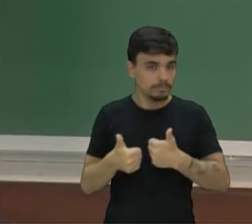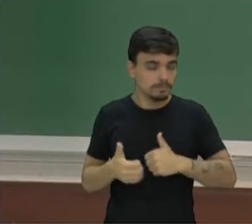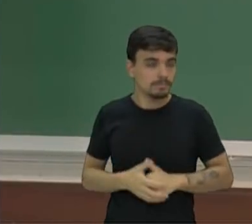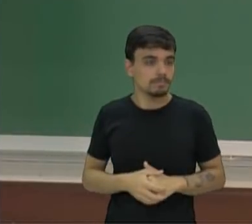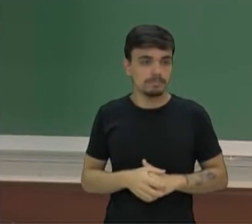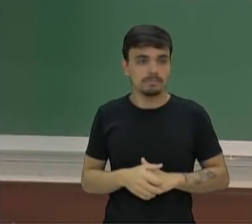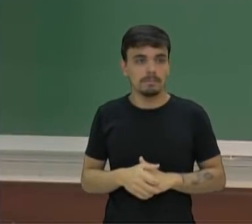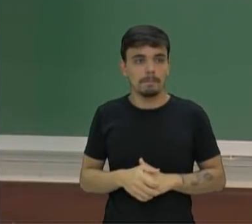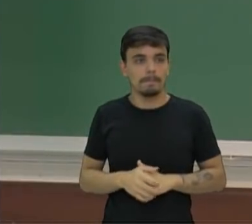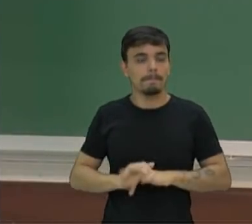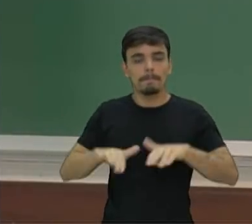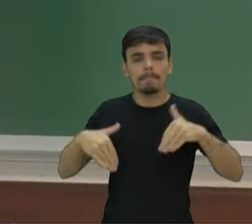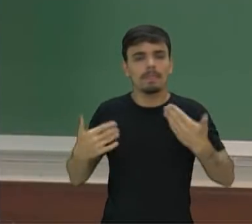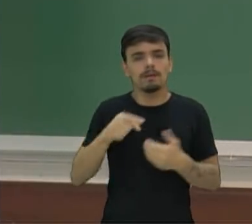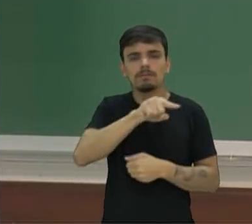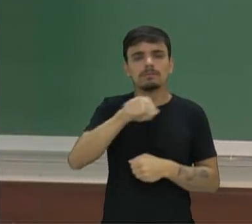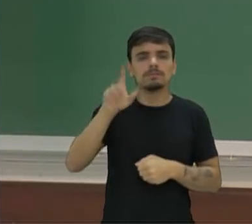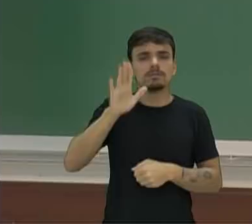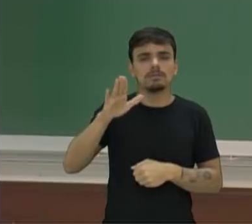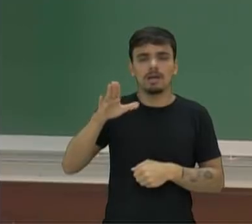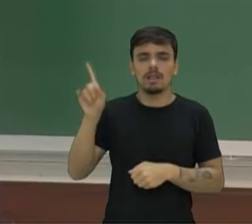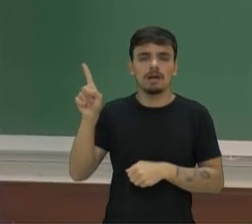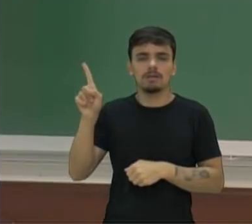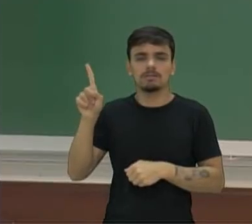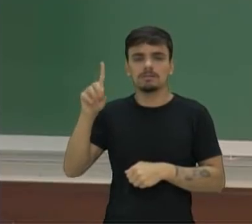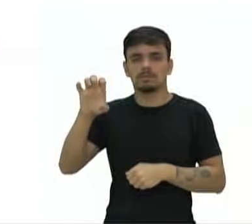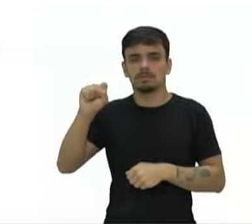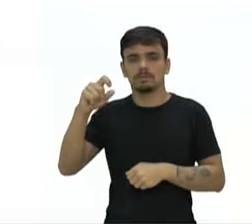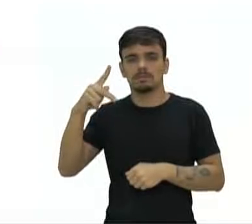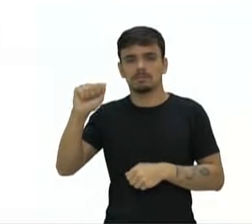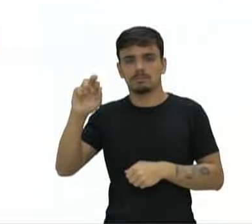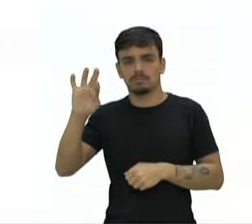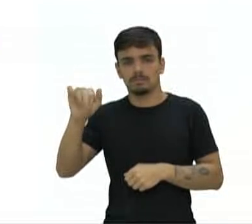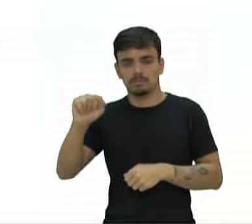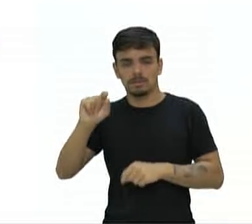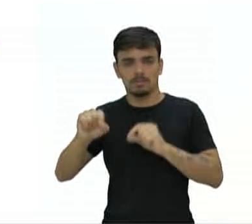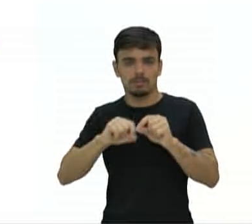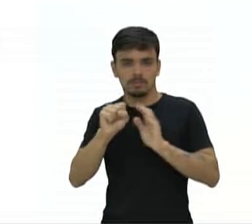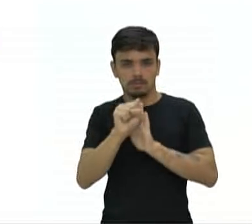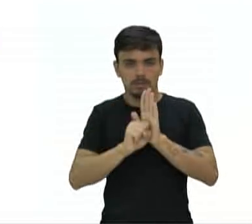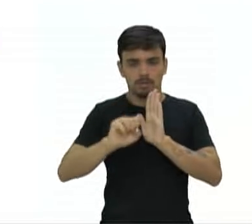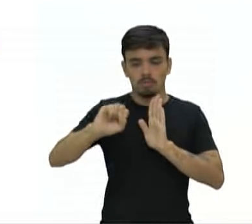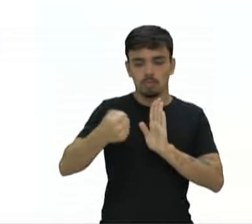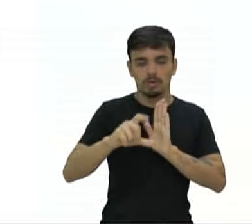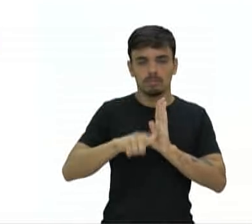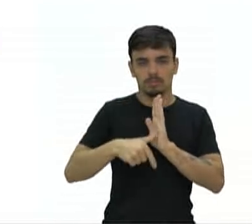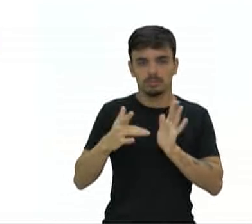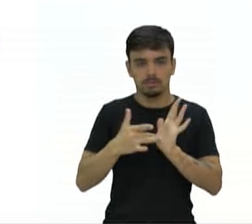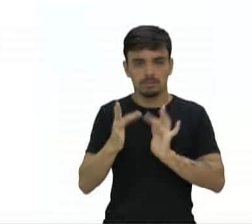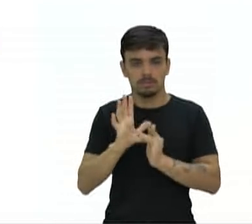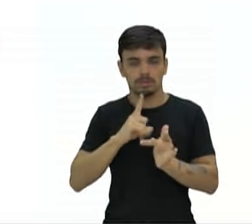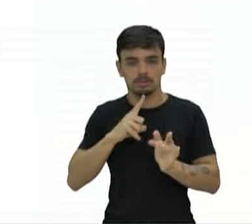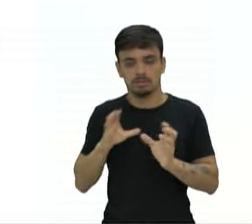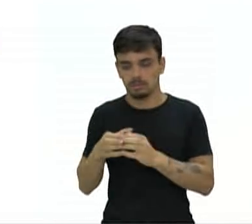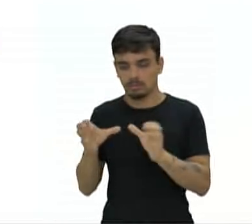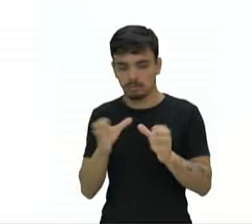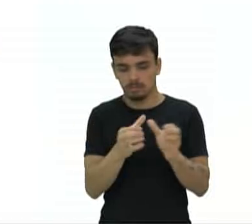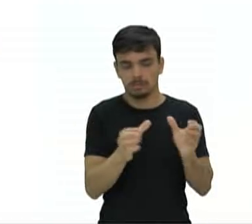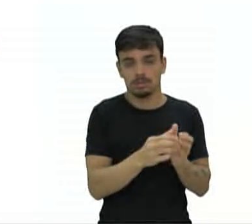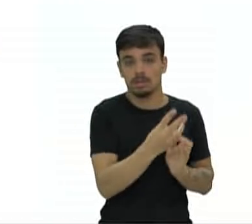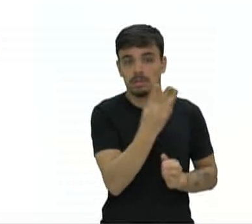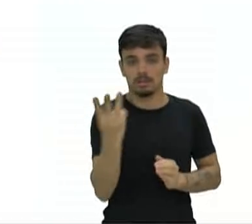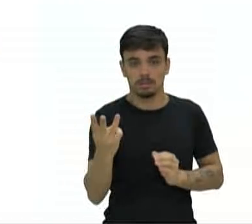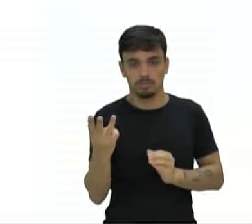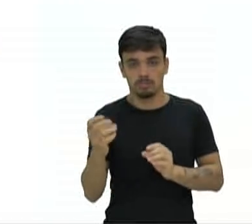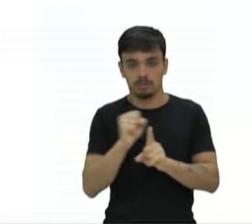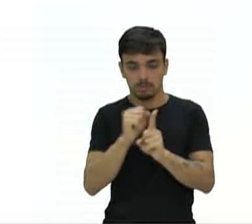interessante. E aí, já em Esparta, por volta do século 8 a.C., a sociedade estava dividida em 3 grupos. Eu lembro que vocês estudaram um